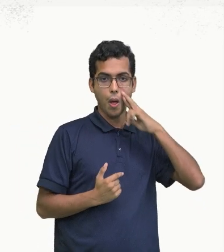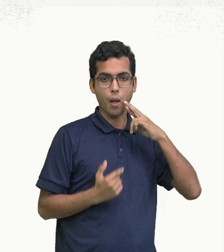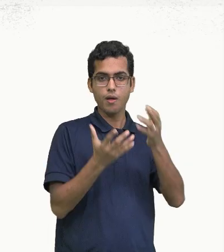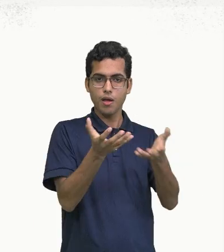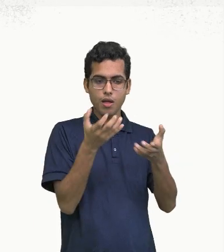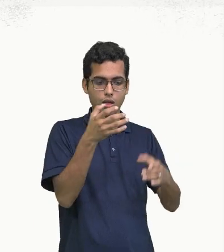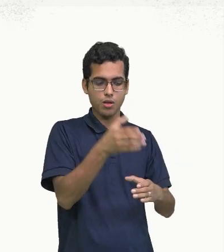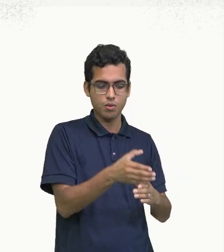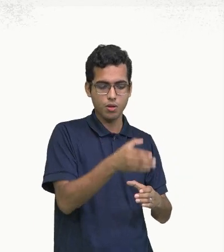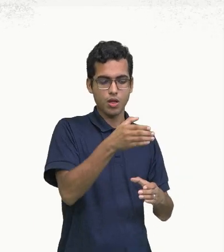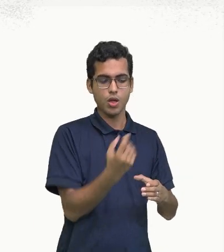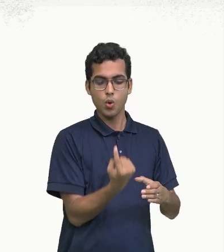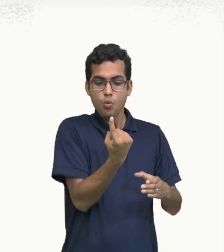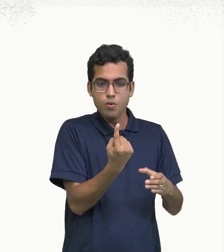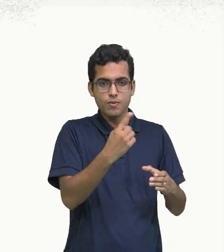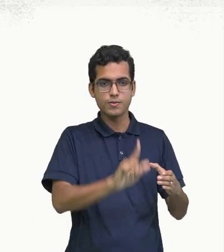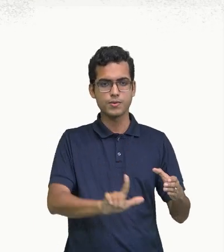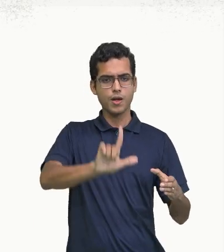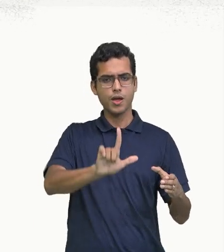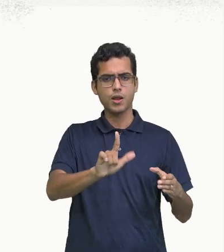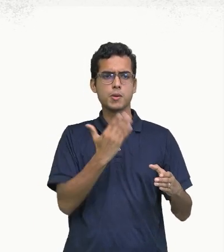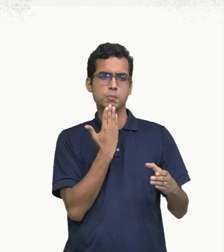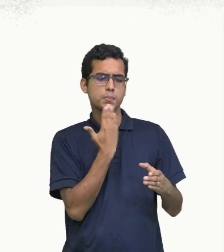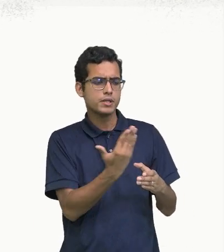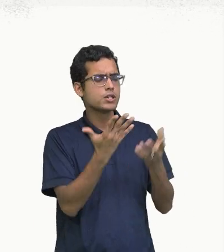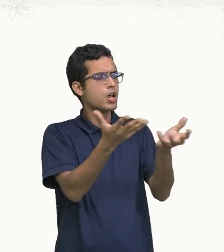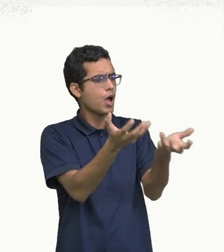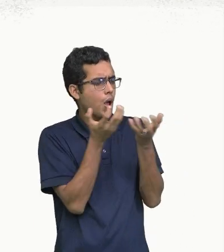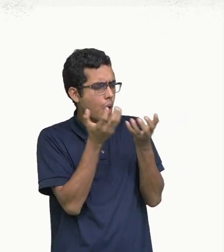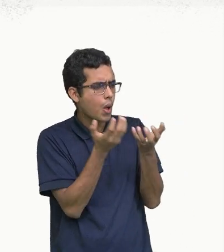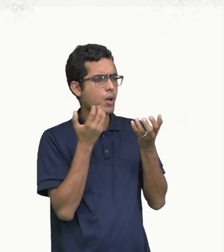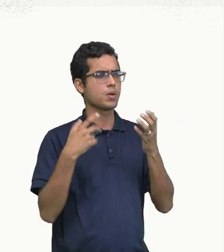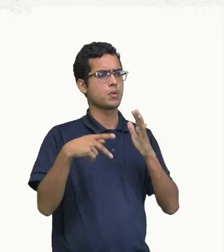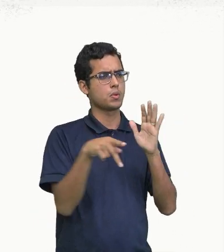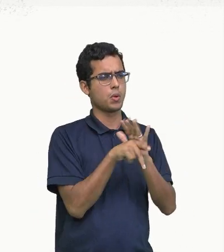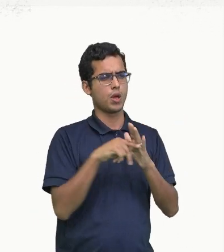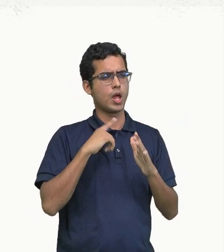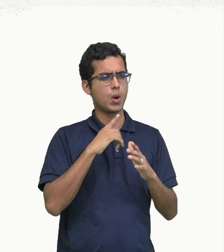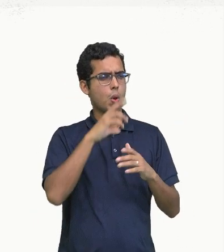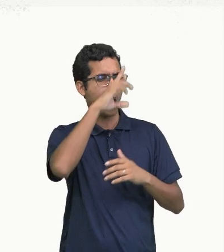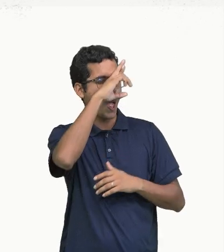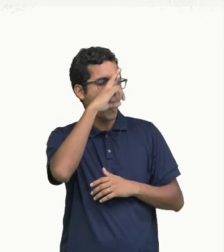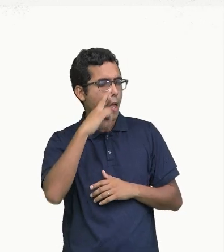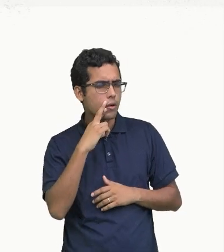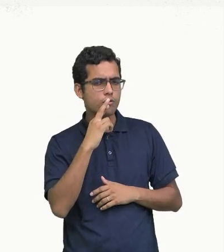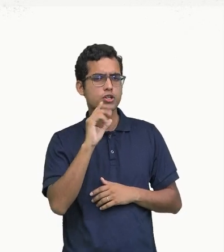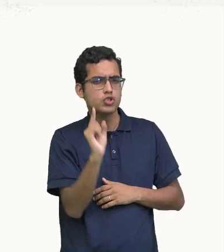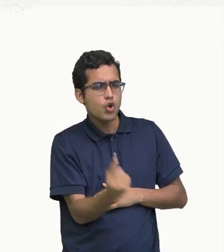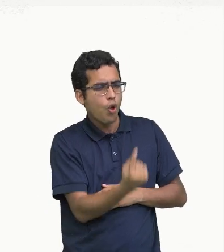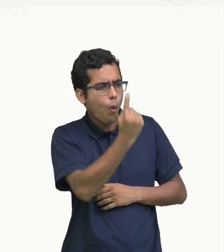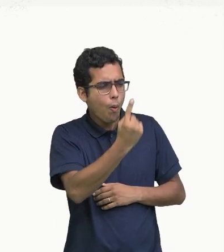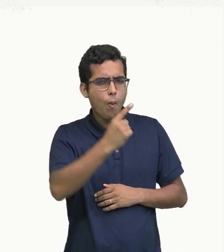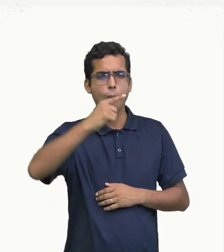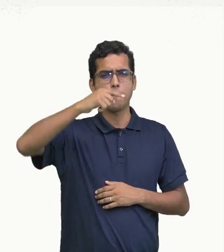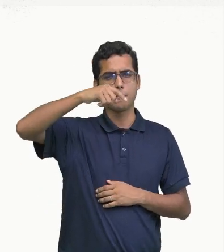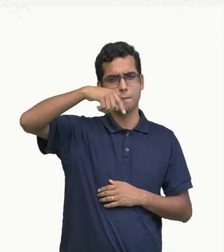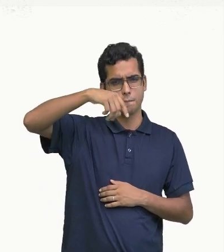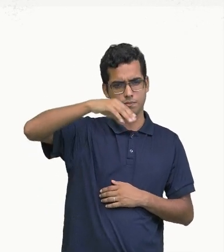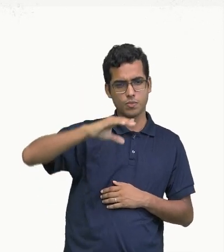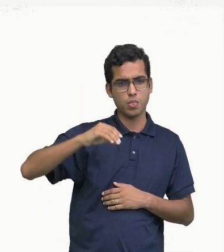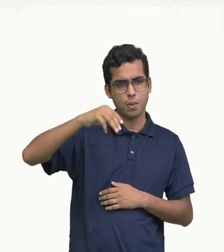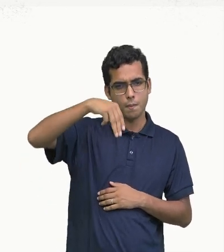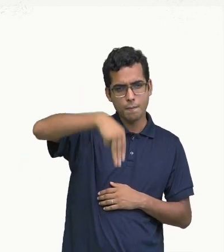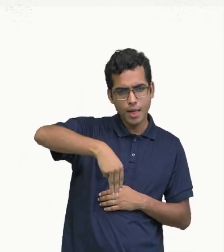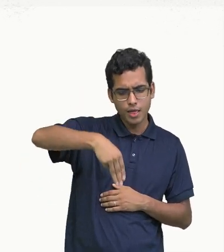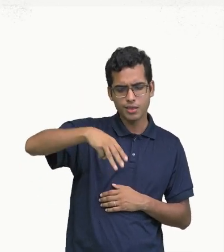vai pedir, se você tiver que pedir no balcão, me veja um refrigerante aí de 1 metro cúbico. Percebeu que fica meio estranho aos ouvidos? Não é?